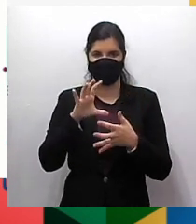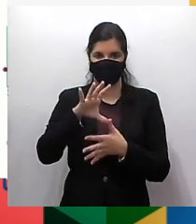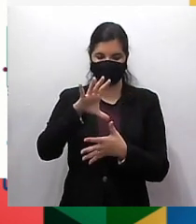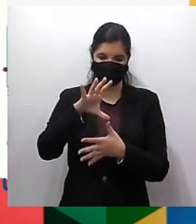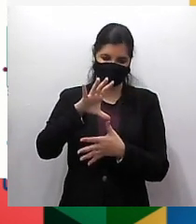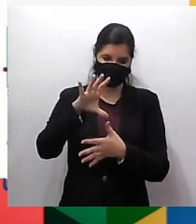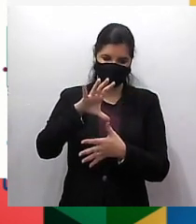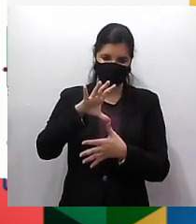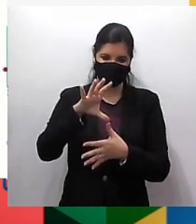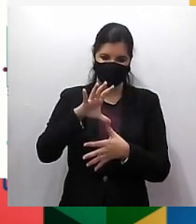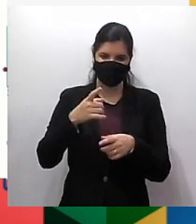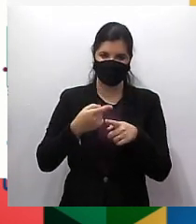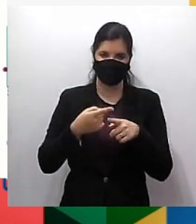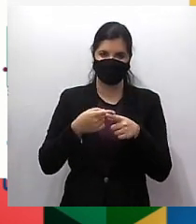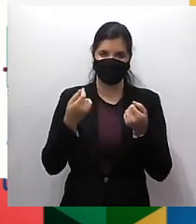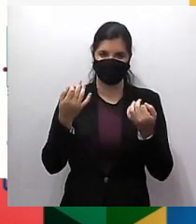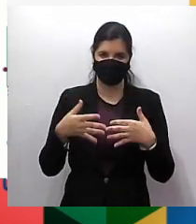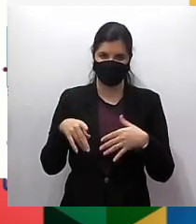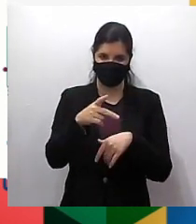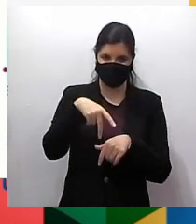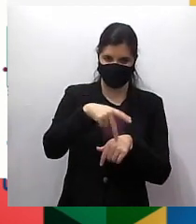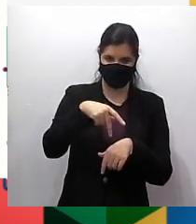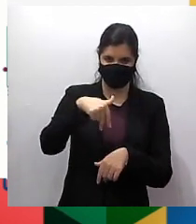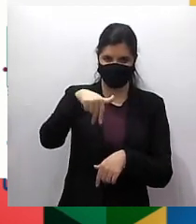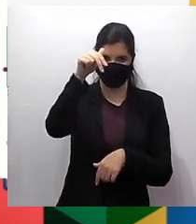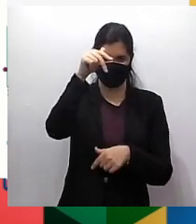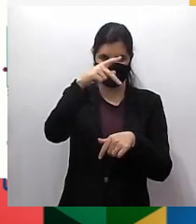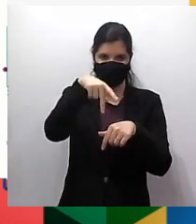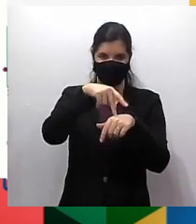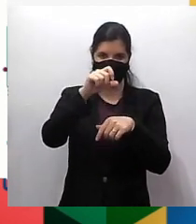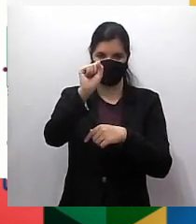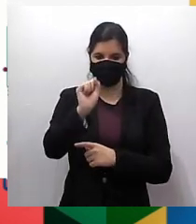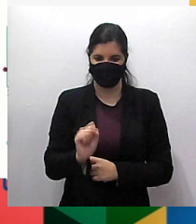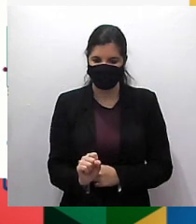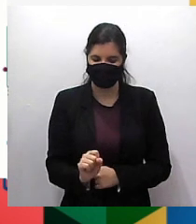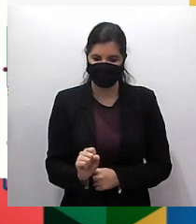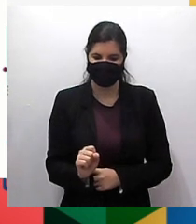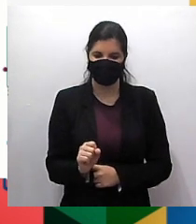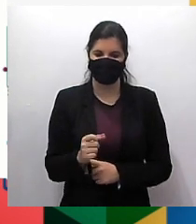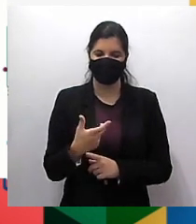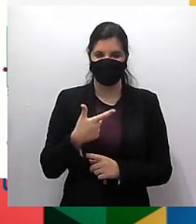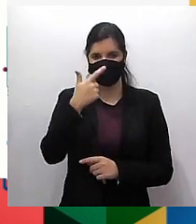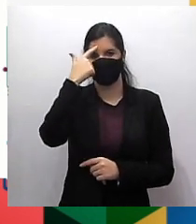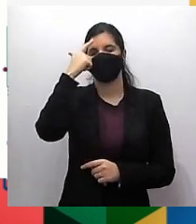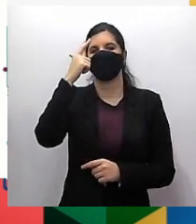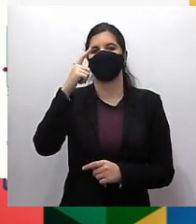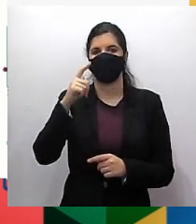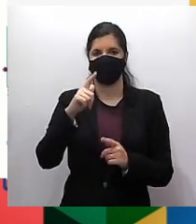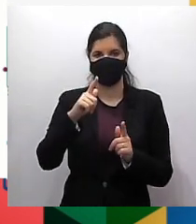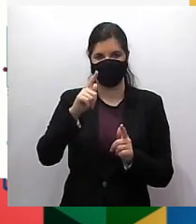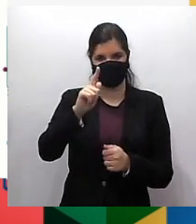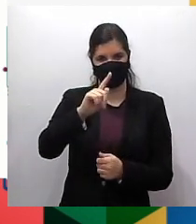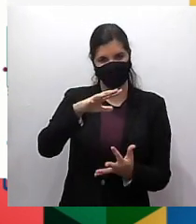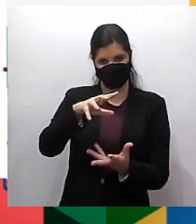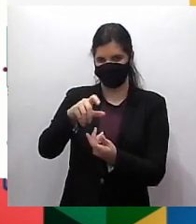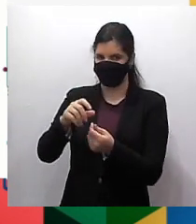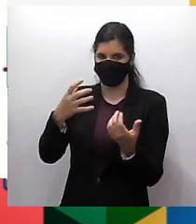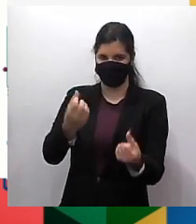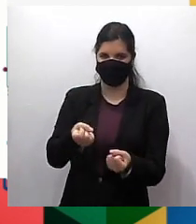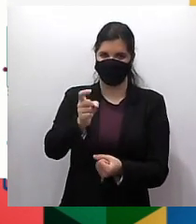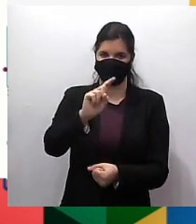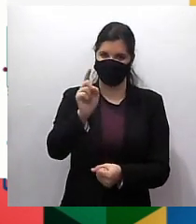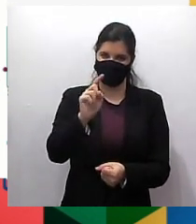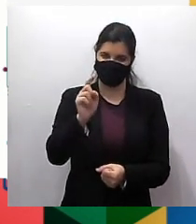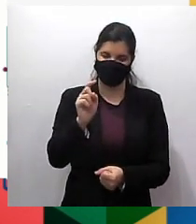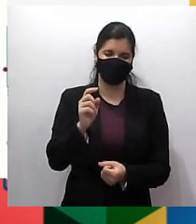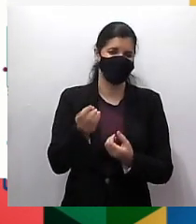mapa, porque quando a gente fala de países do norte e países do sul, não se deve considerar a questão geográfica de novo. O que